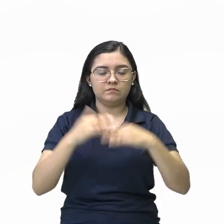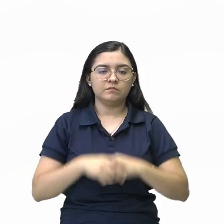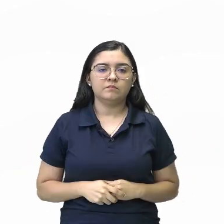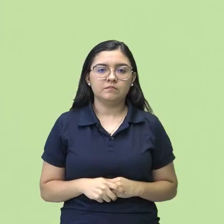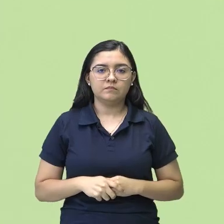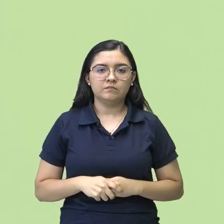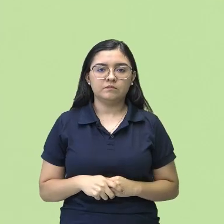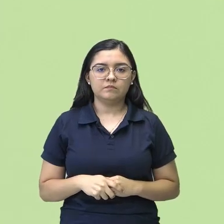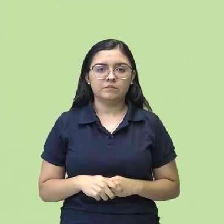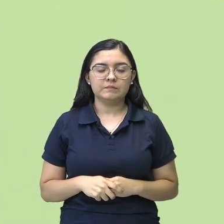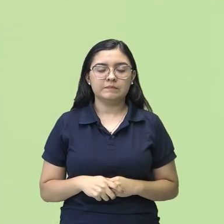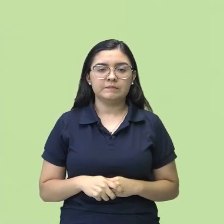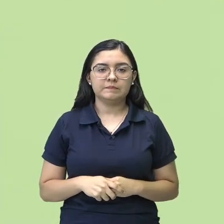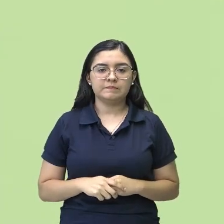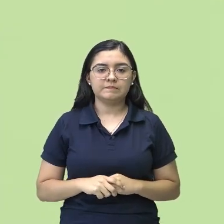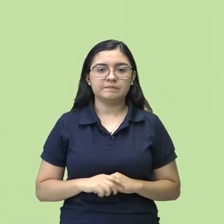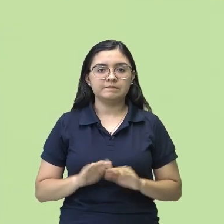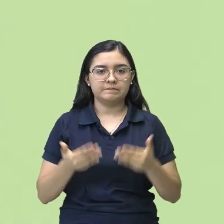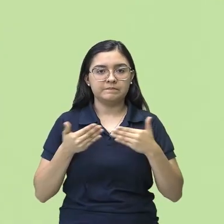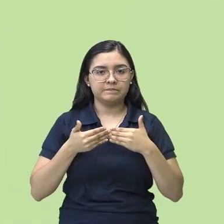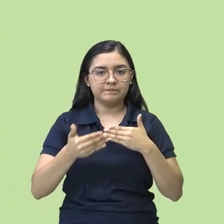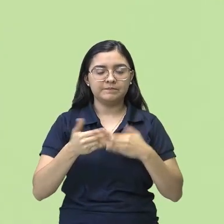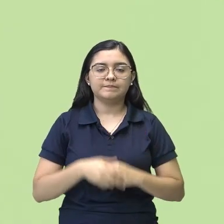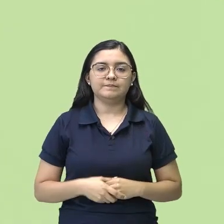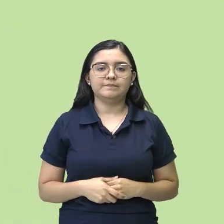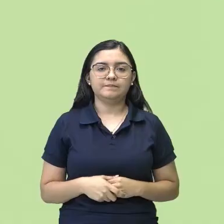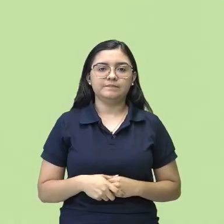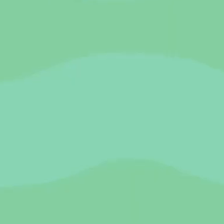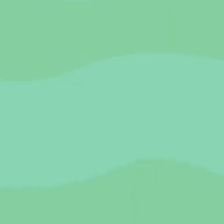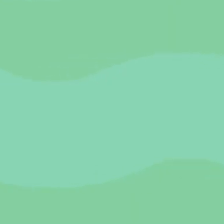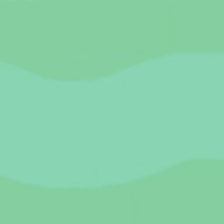evolução. Então, vamos começar?